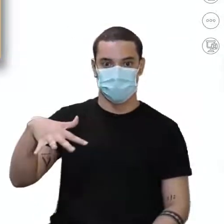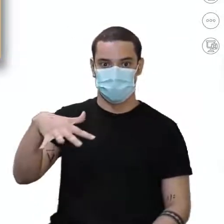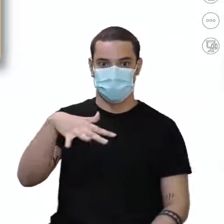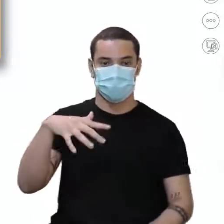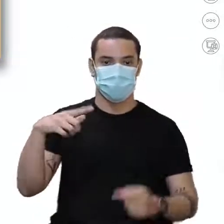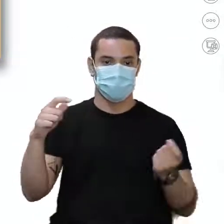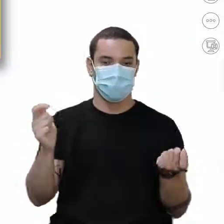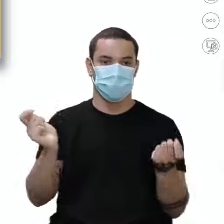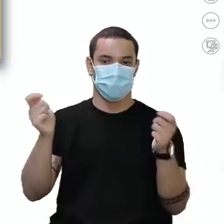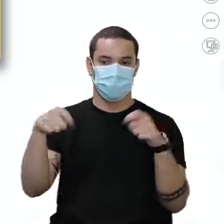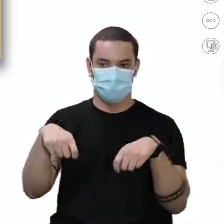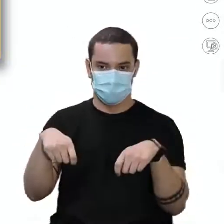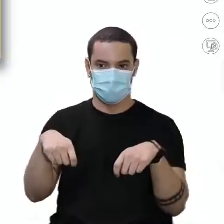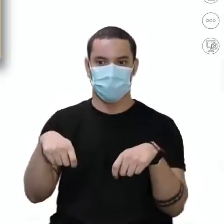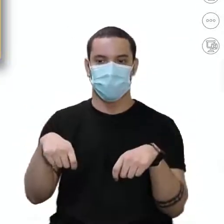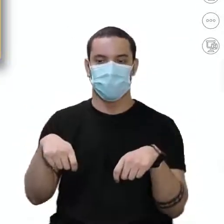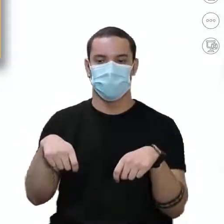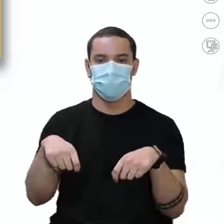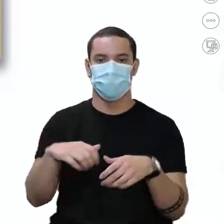de...